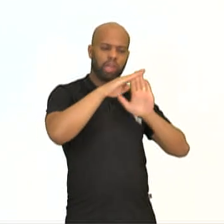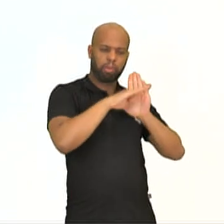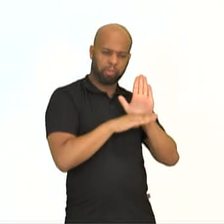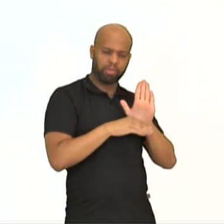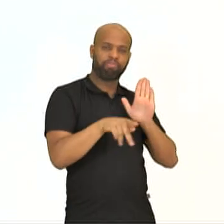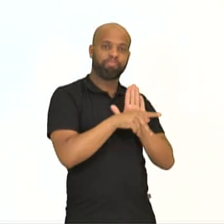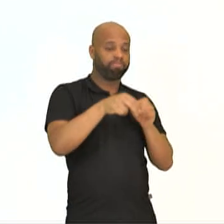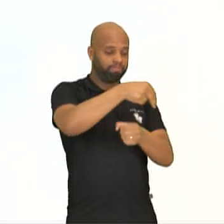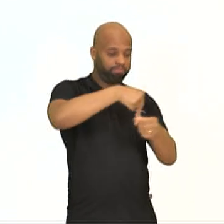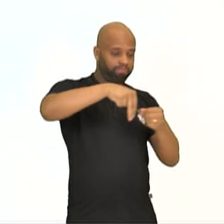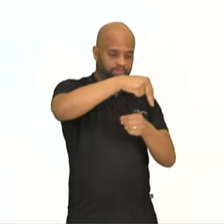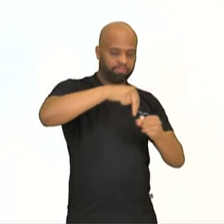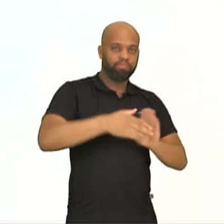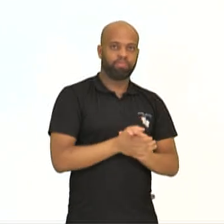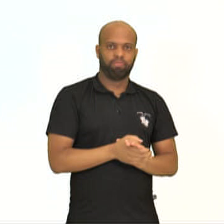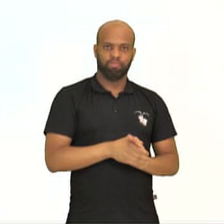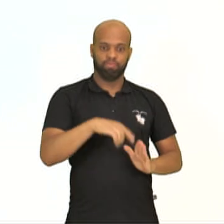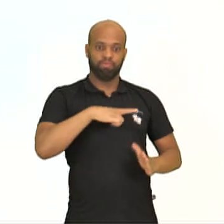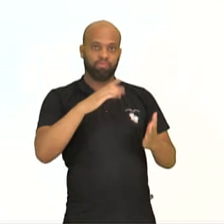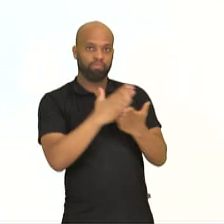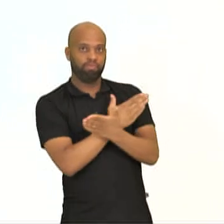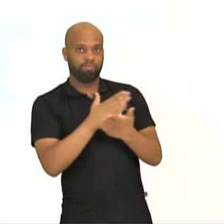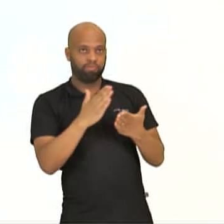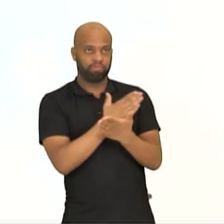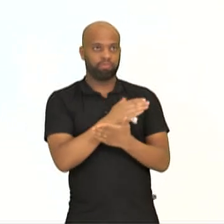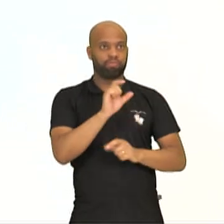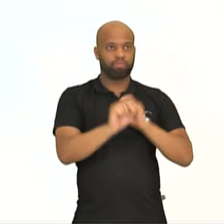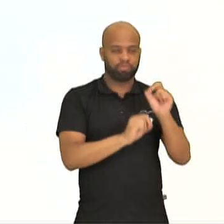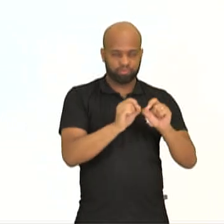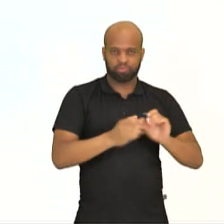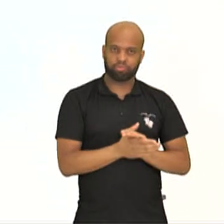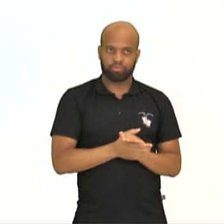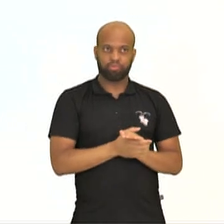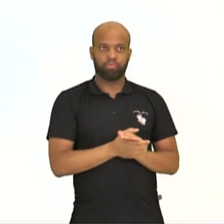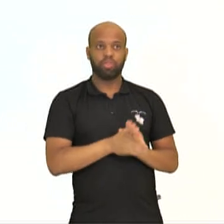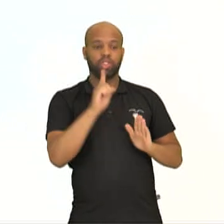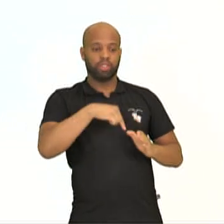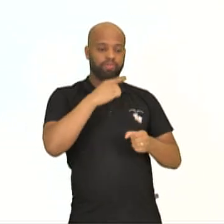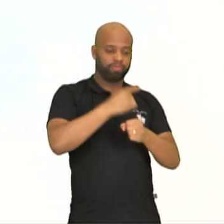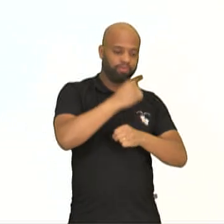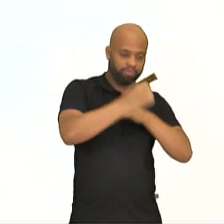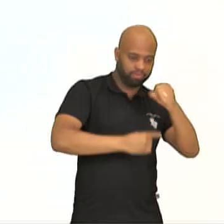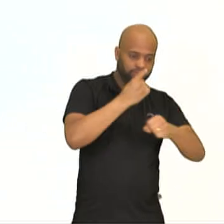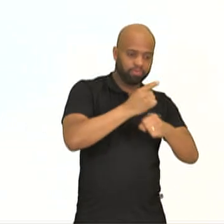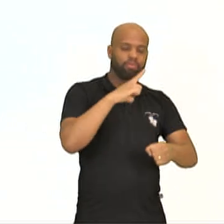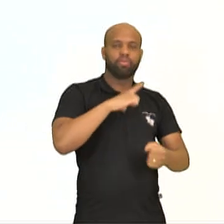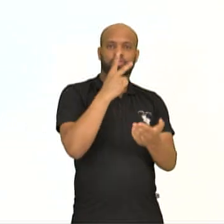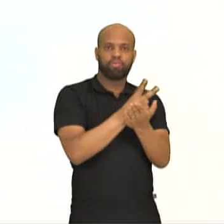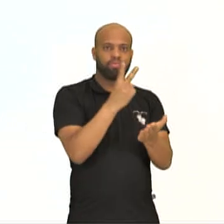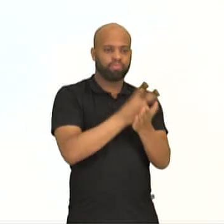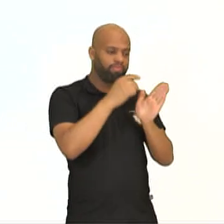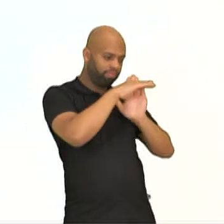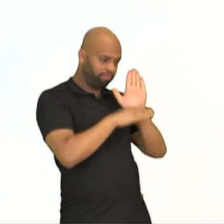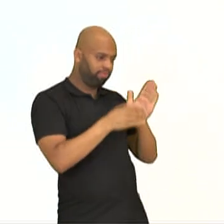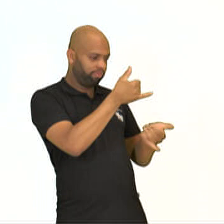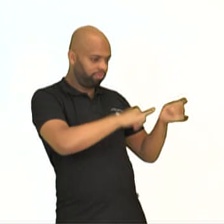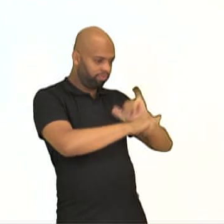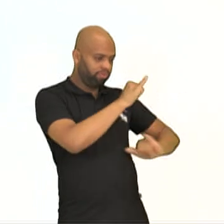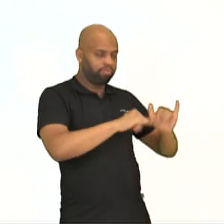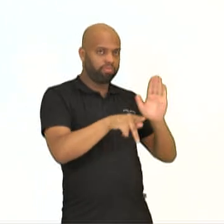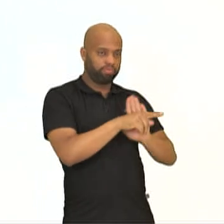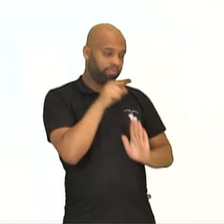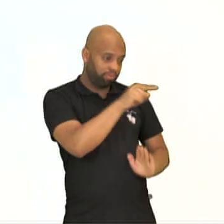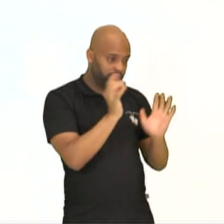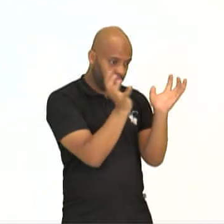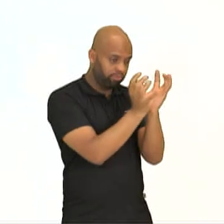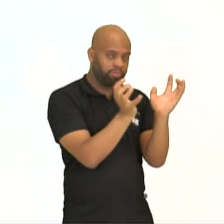propriedades nucleares, havendo alguns radioisótopos, ou seja, átomos que possuem as mesmas propriedades químicas dos